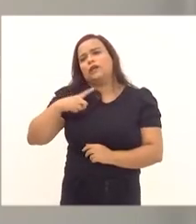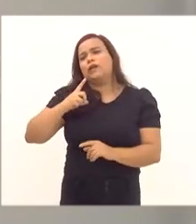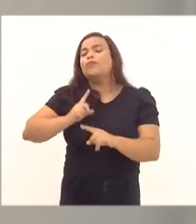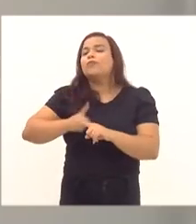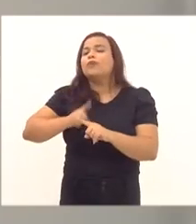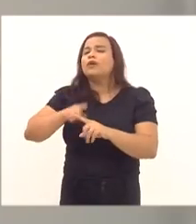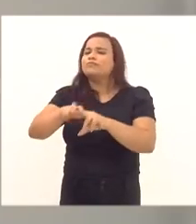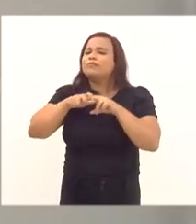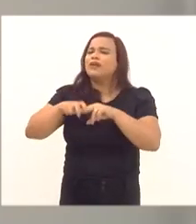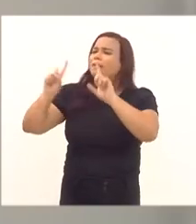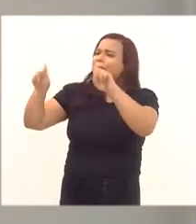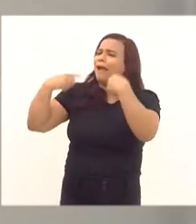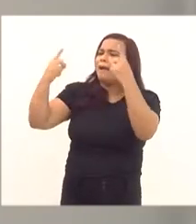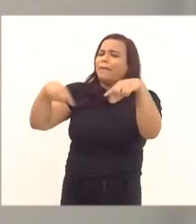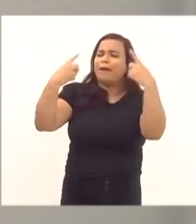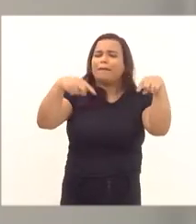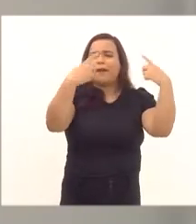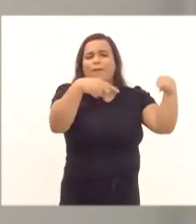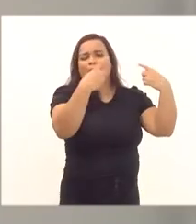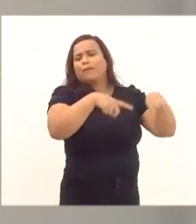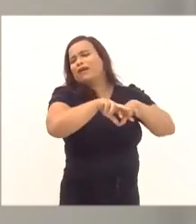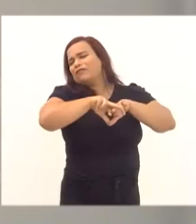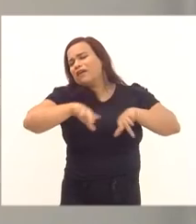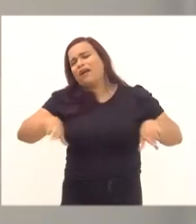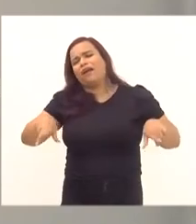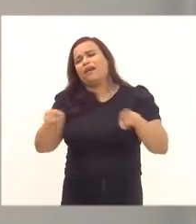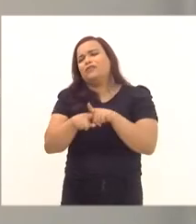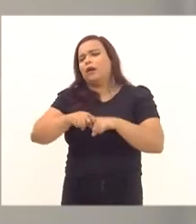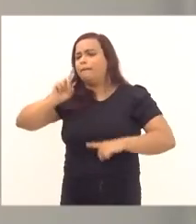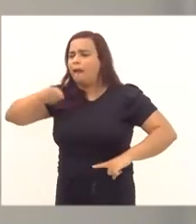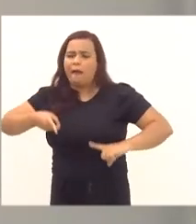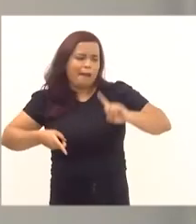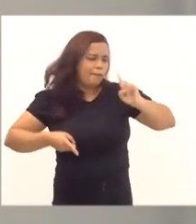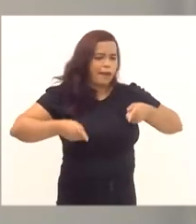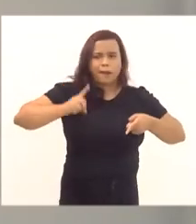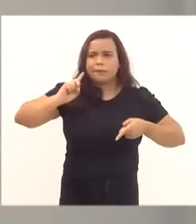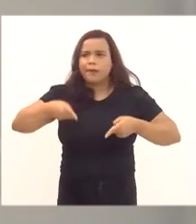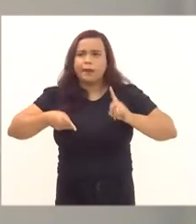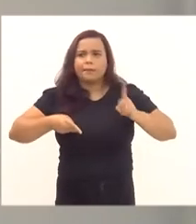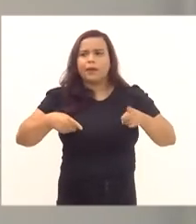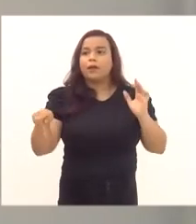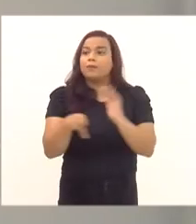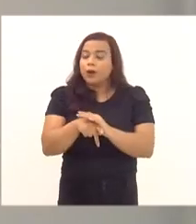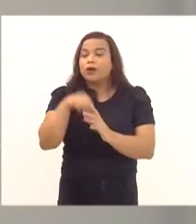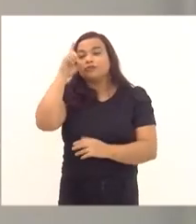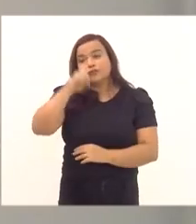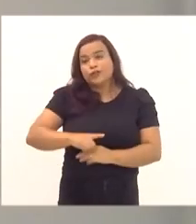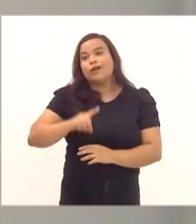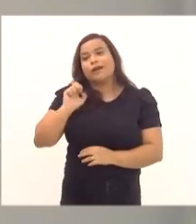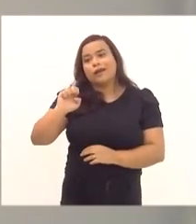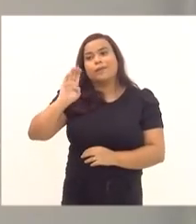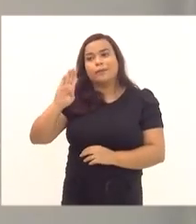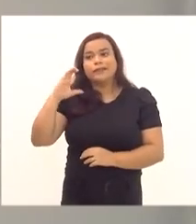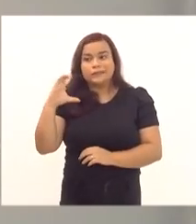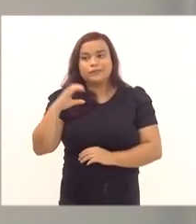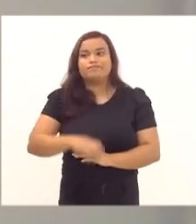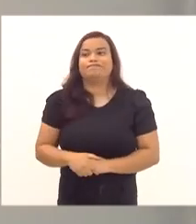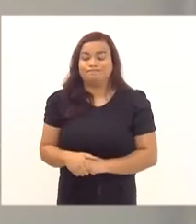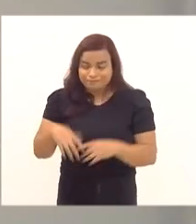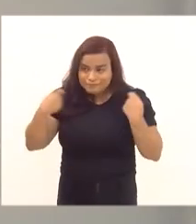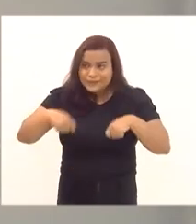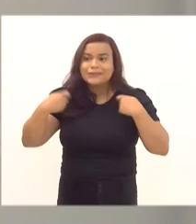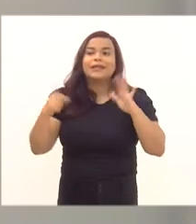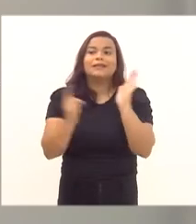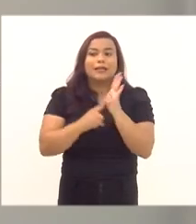conta de todos os ataques e desmandos desta Diretoria da EBC nós precisamos